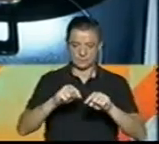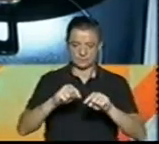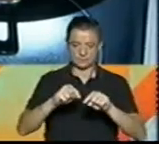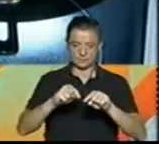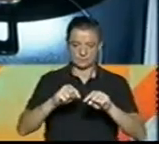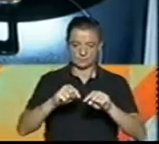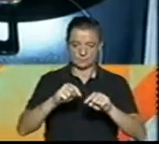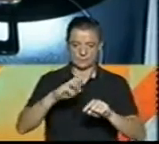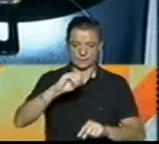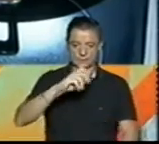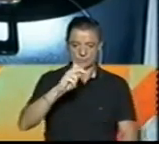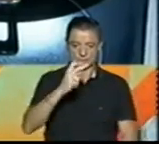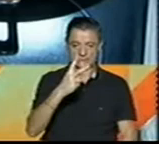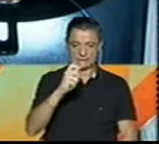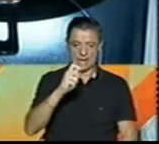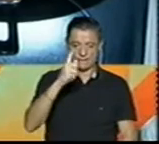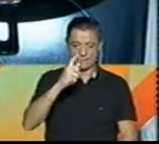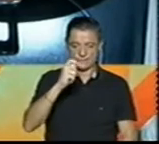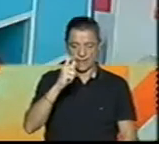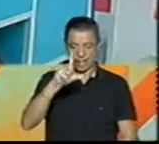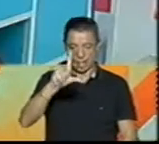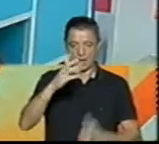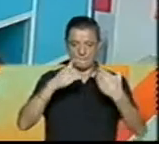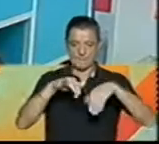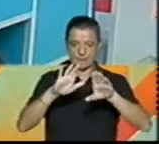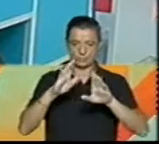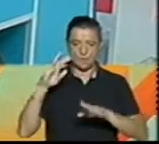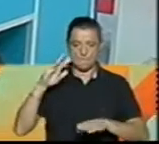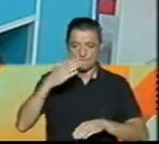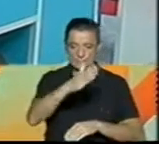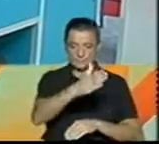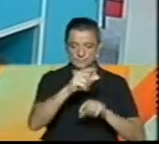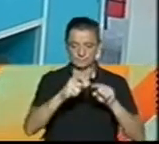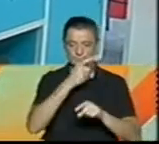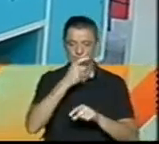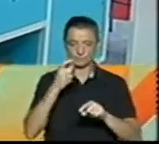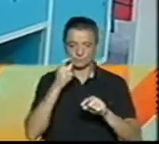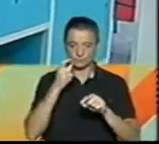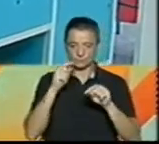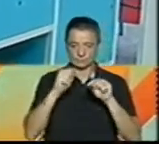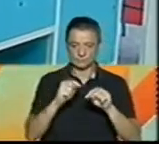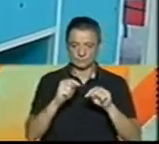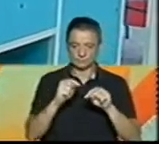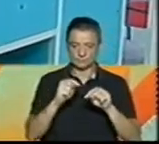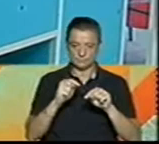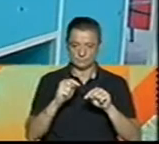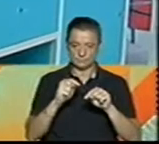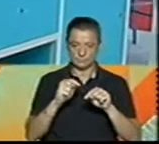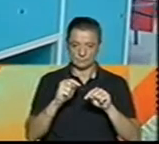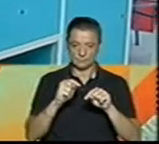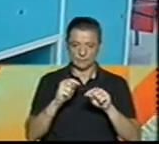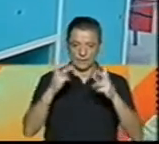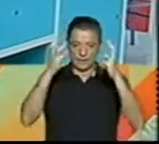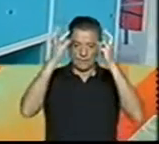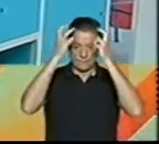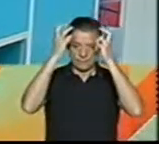E o sável, a dona Armandinha falou-me no sável que eu disse-lhe. Fica prometidíssimo e volto a cerveira